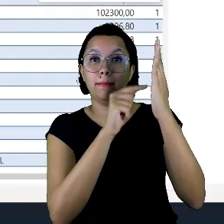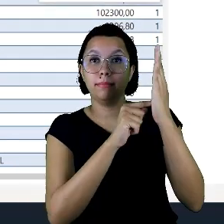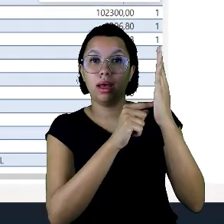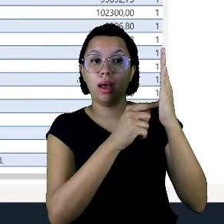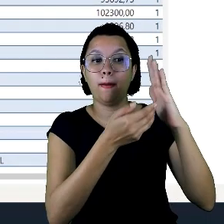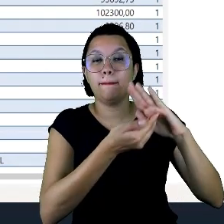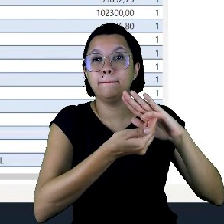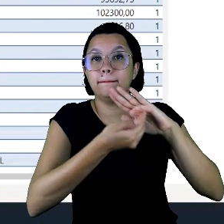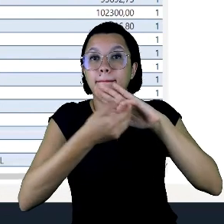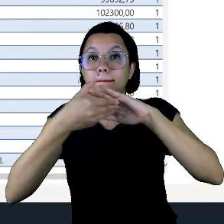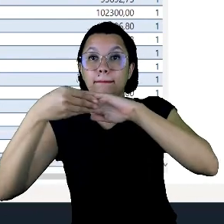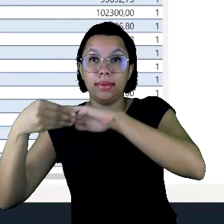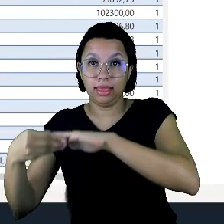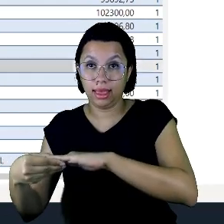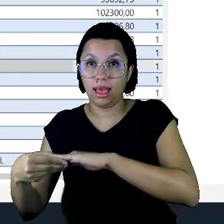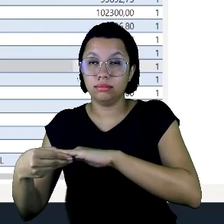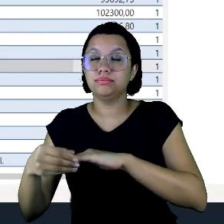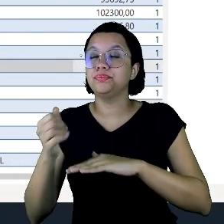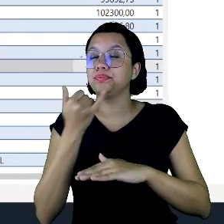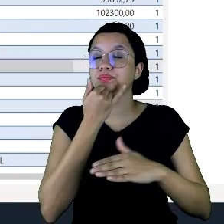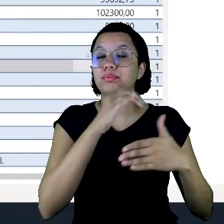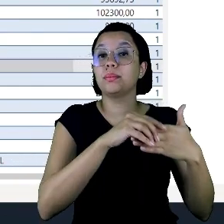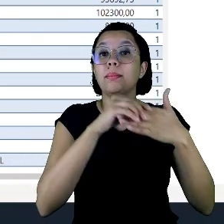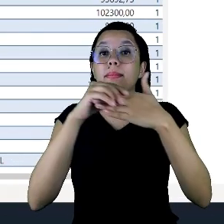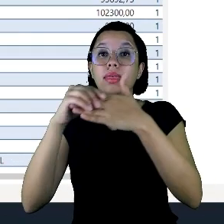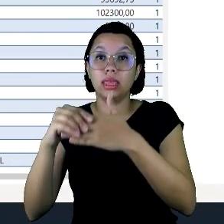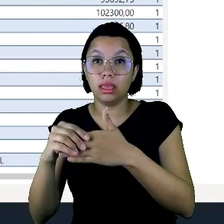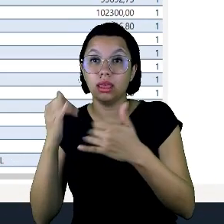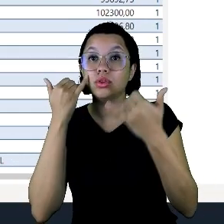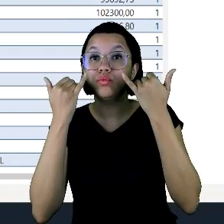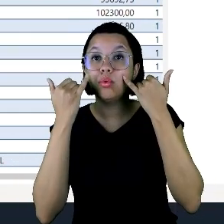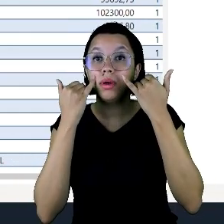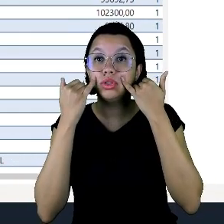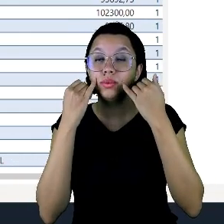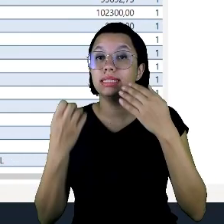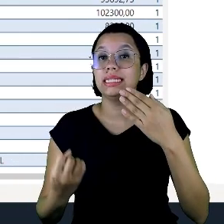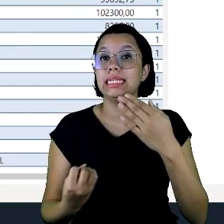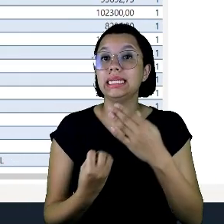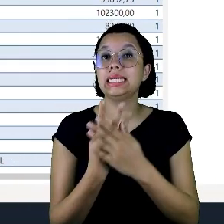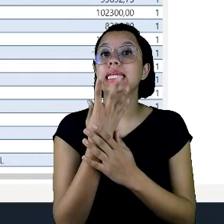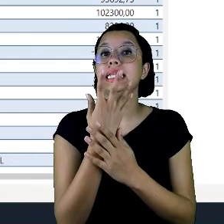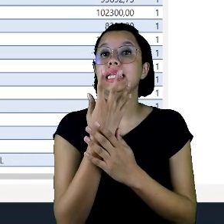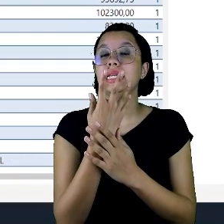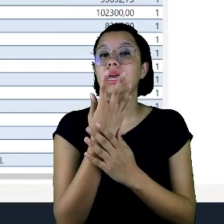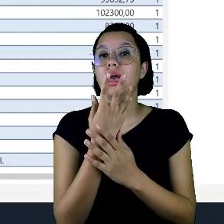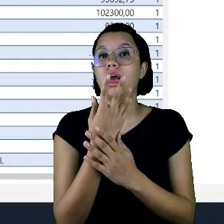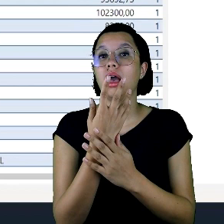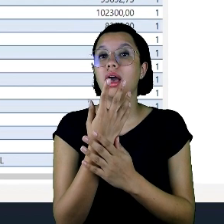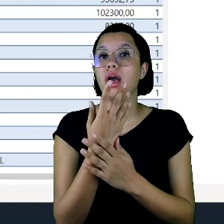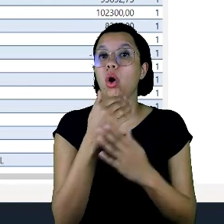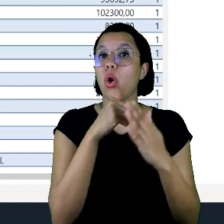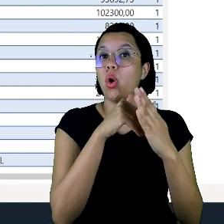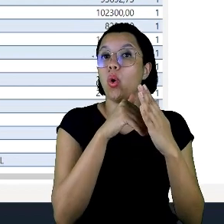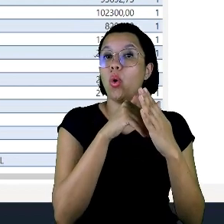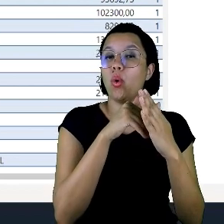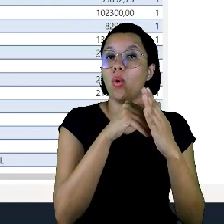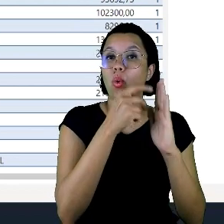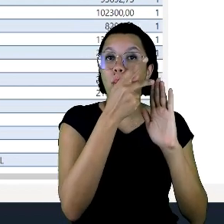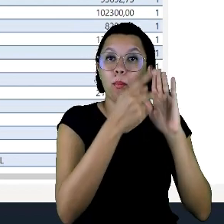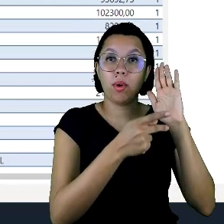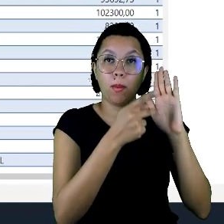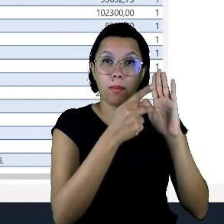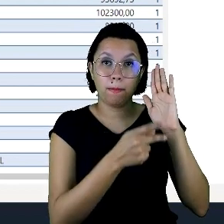pontinhos, exportar dados, exportar, ele gera um arquivo Excel que